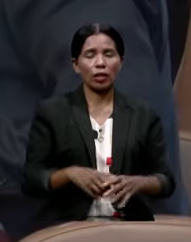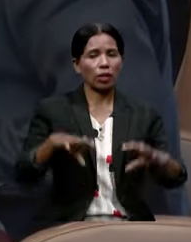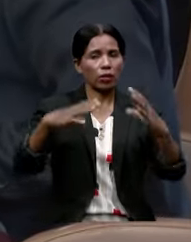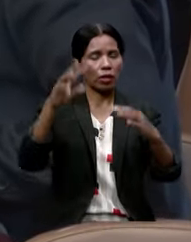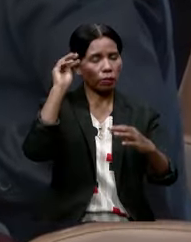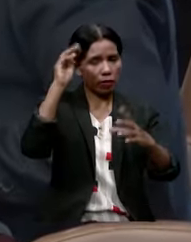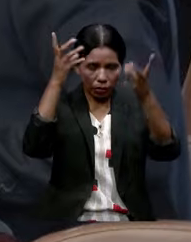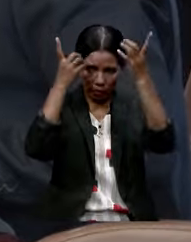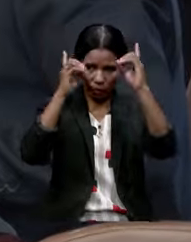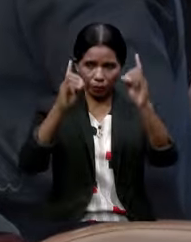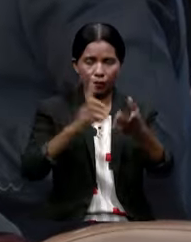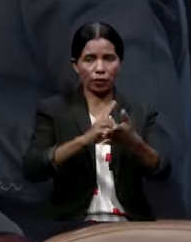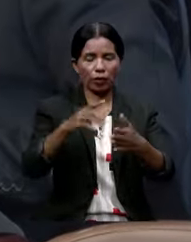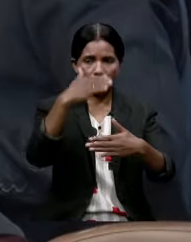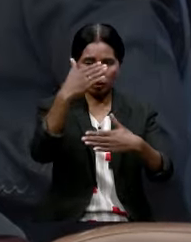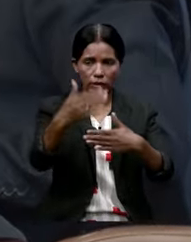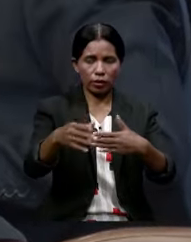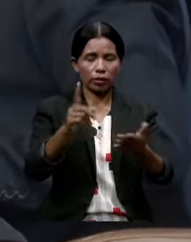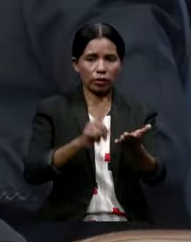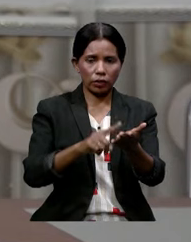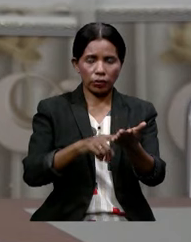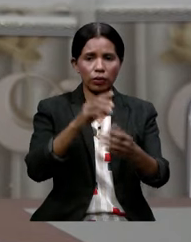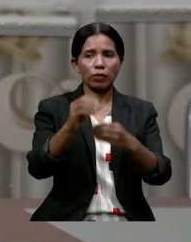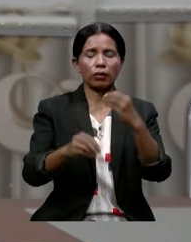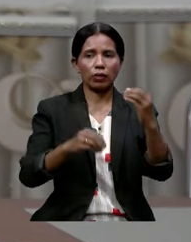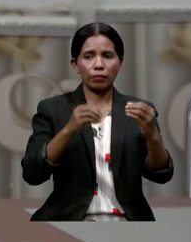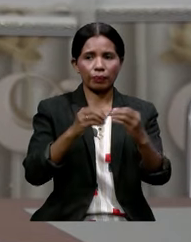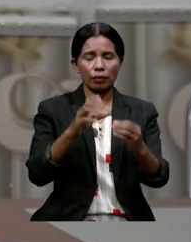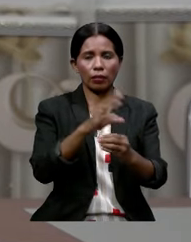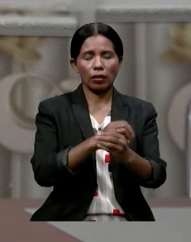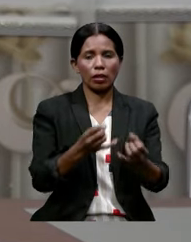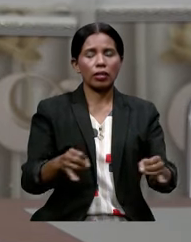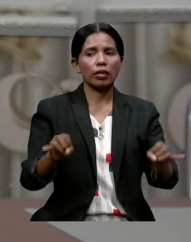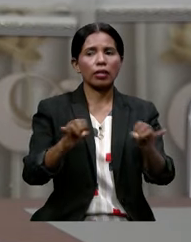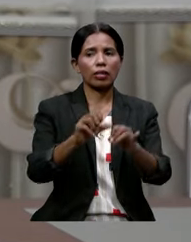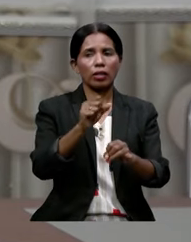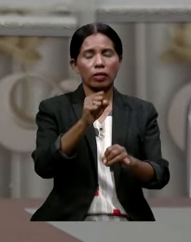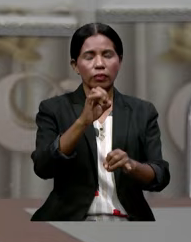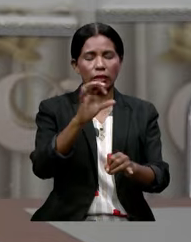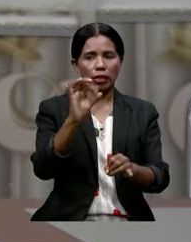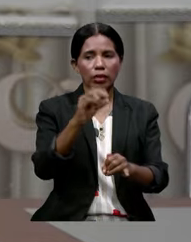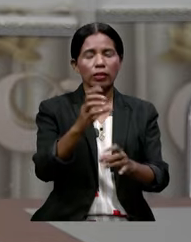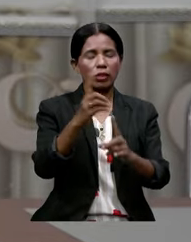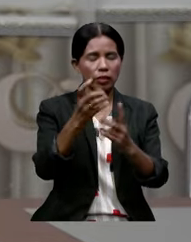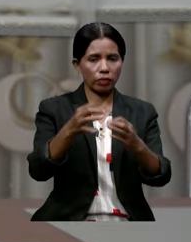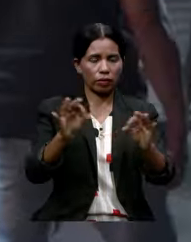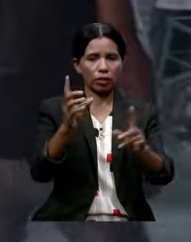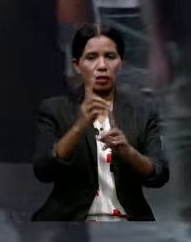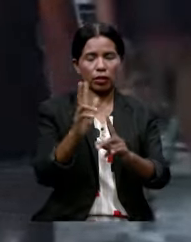ministro decidi semana tu irmai se diskuti mos konaba mandatu inspektur jeral AFS IP nebe ramataona